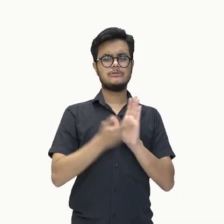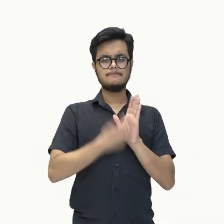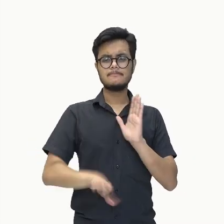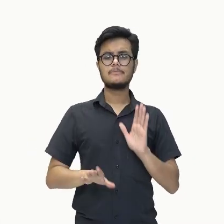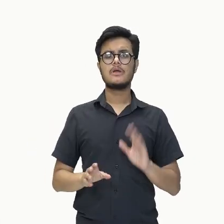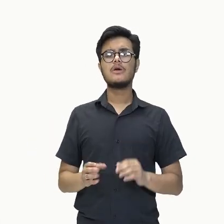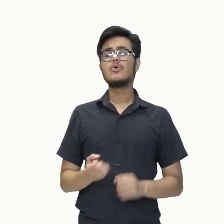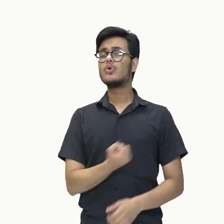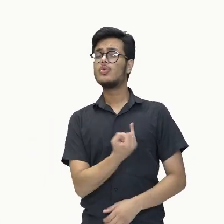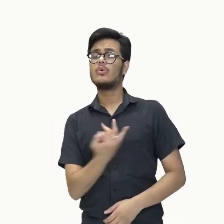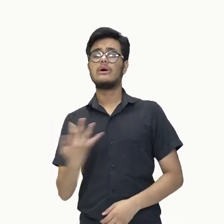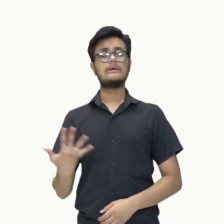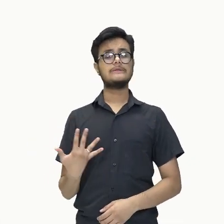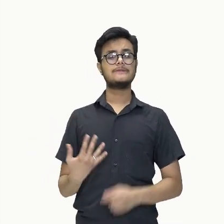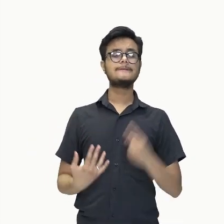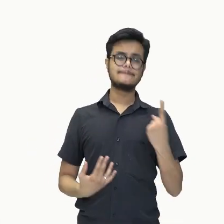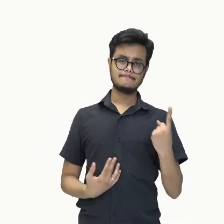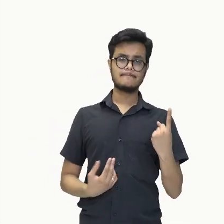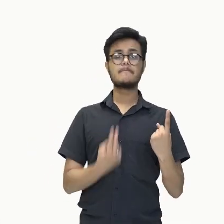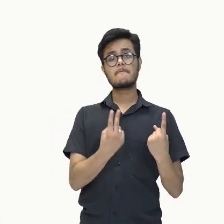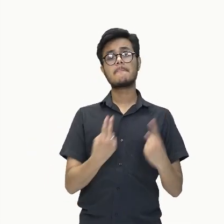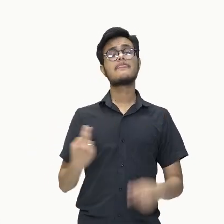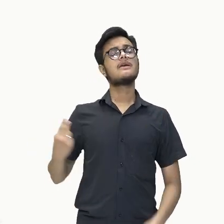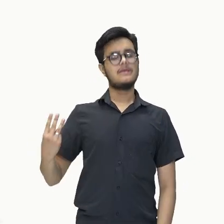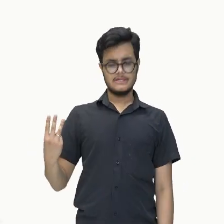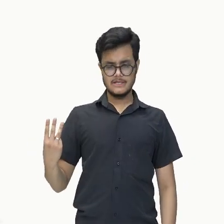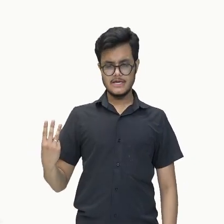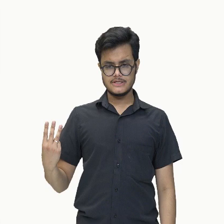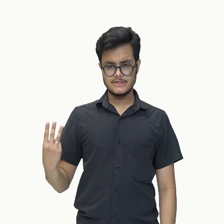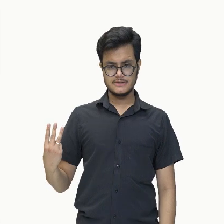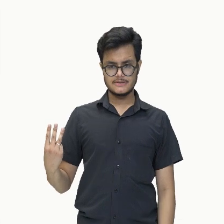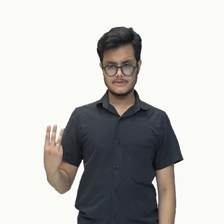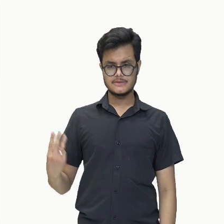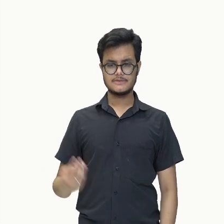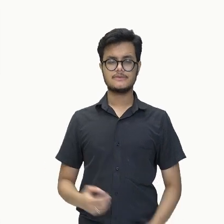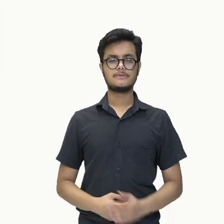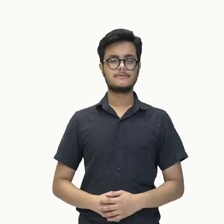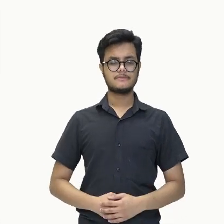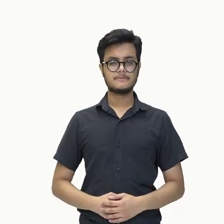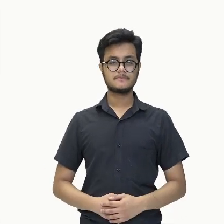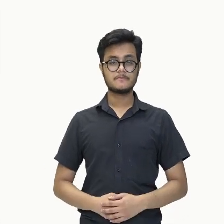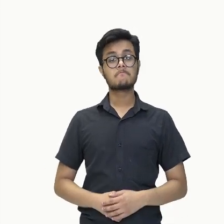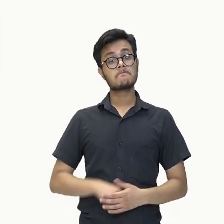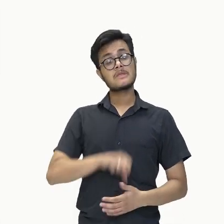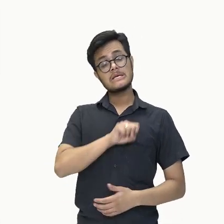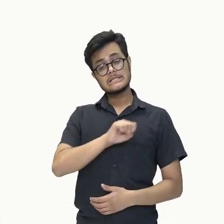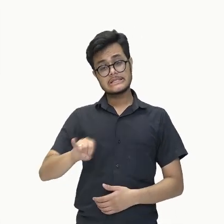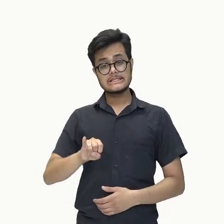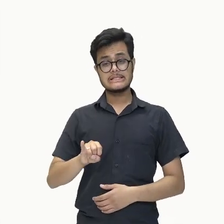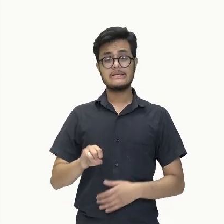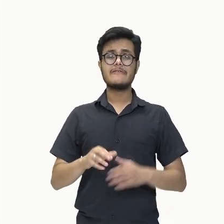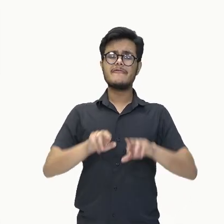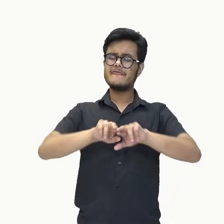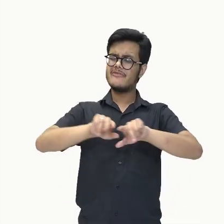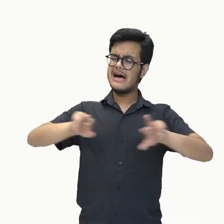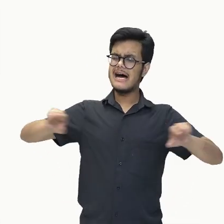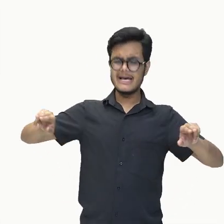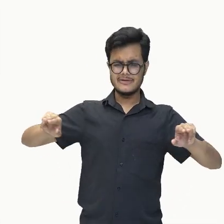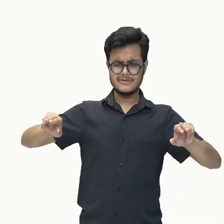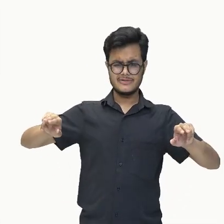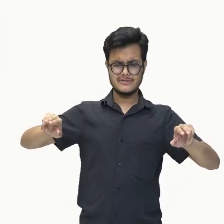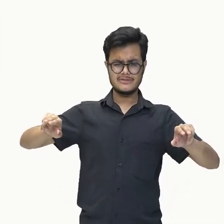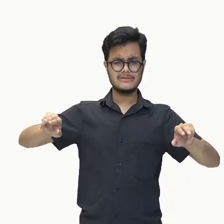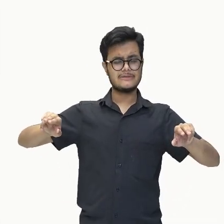teremos quantos fatores? 1, 2, 3. Se o evento possuir N fatores,